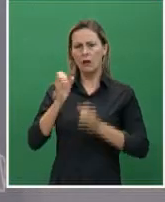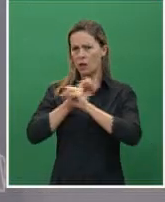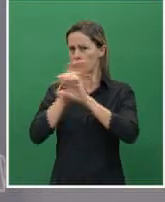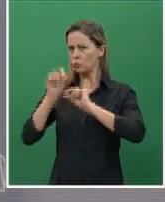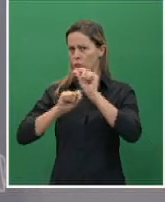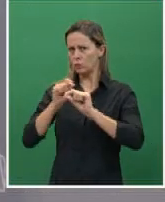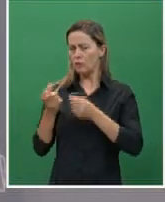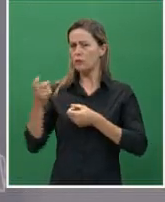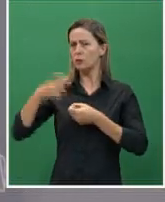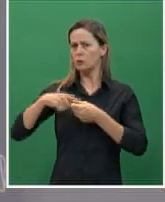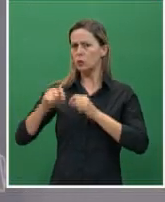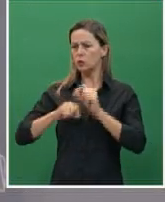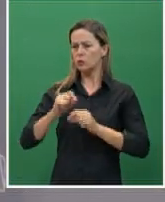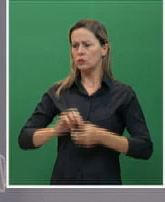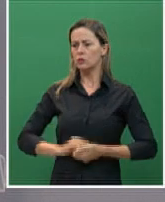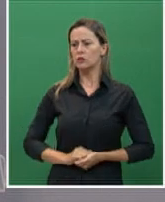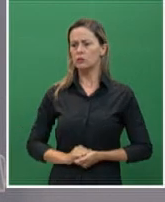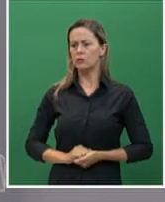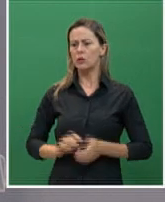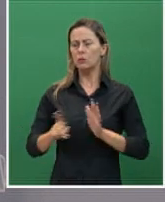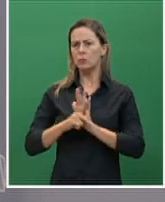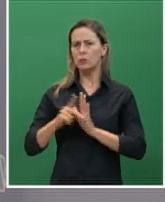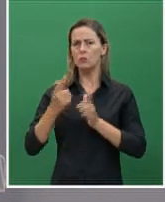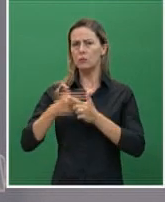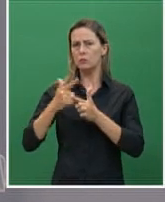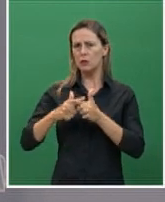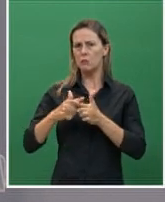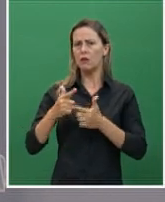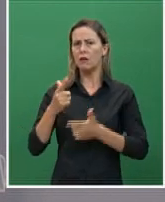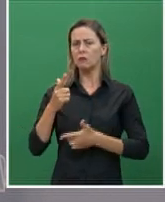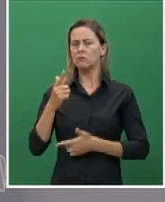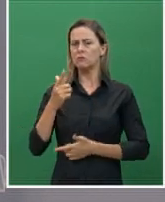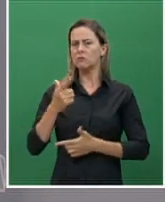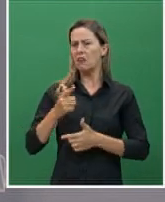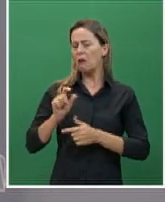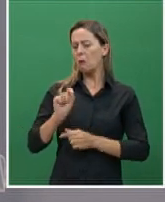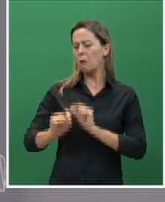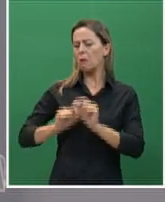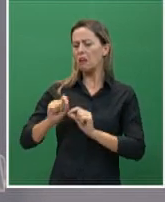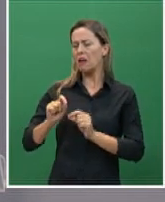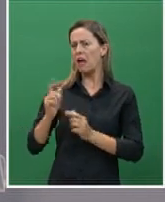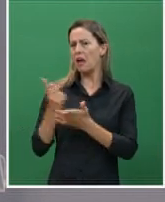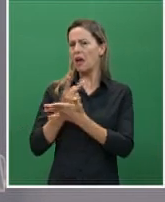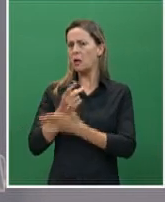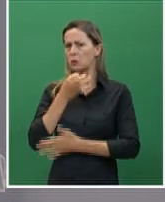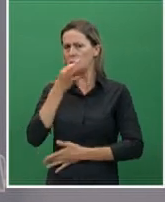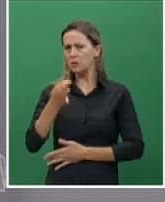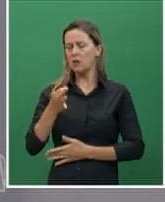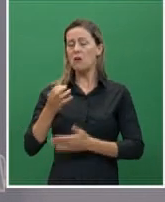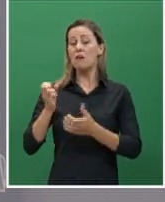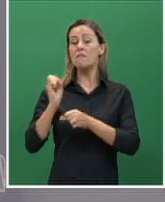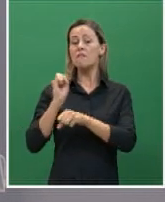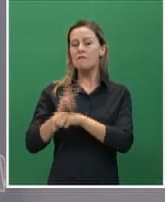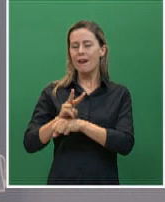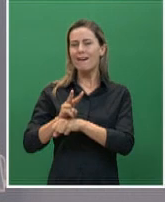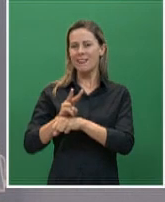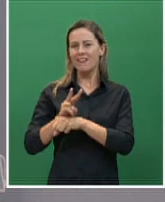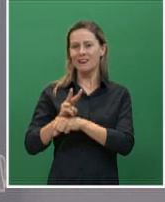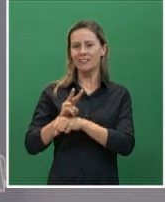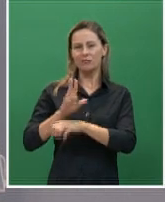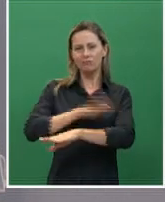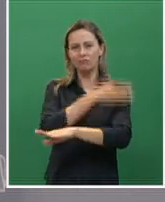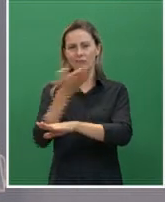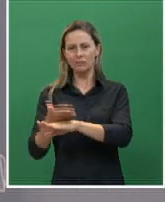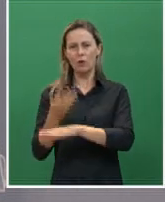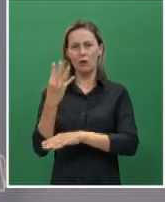nós não estaremos nós vamos reverter essa decisão equivocada que a prefeitura tomou e vamos rezando retornar com as vagas em tempo integral para as crianças de 4 e 5